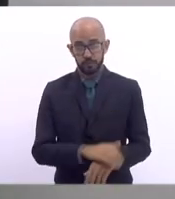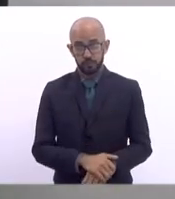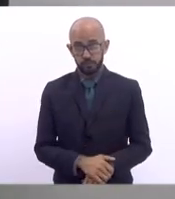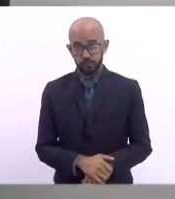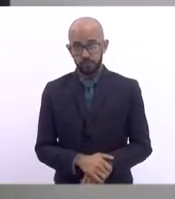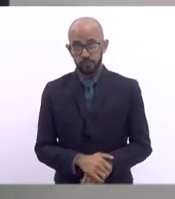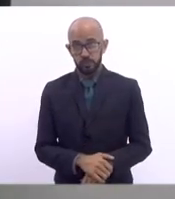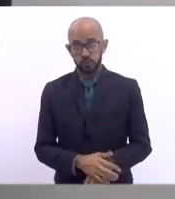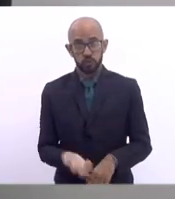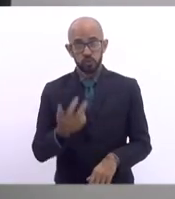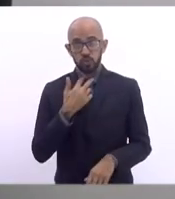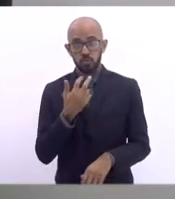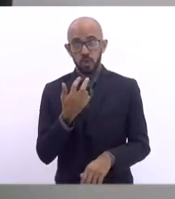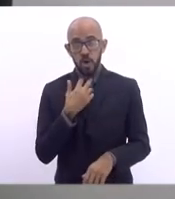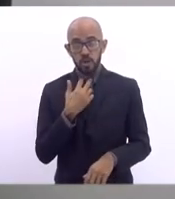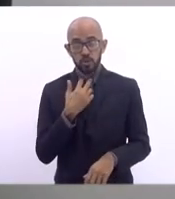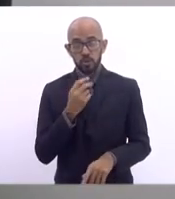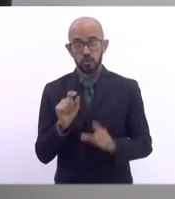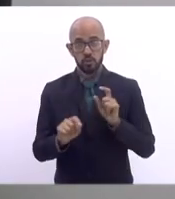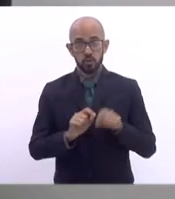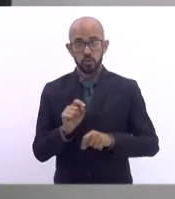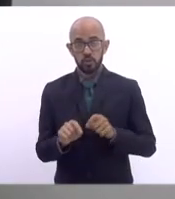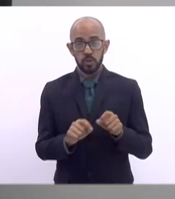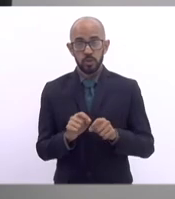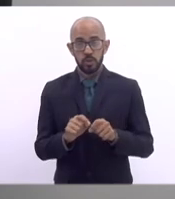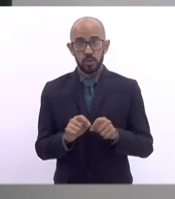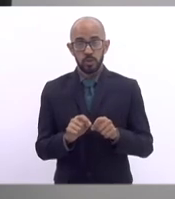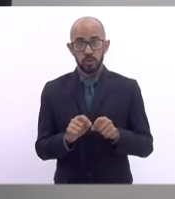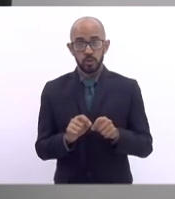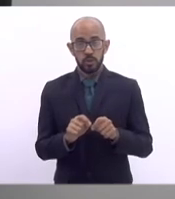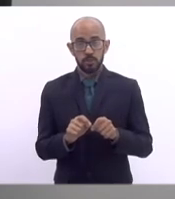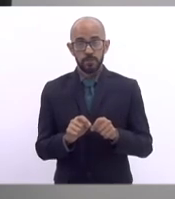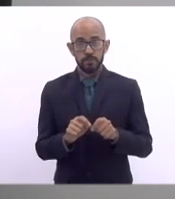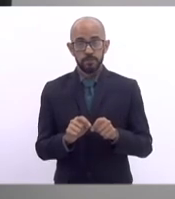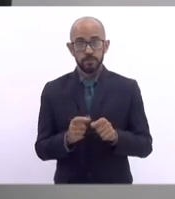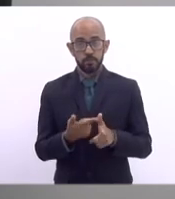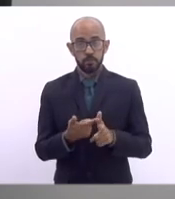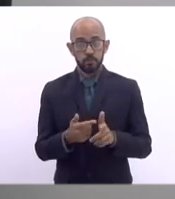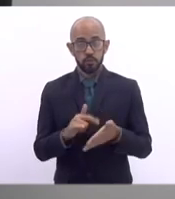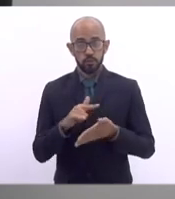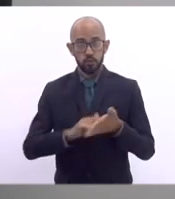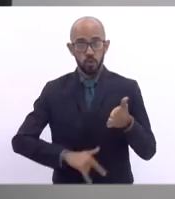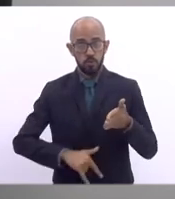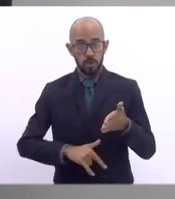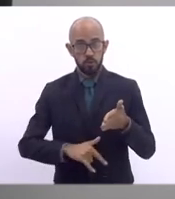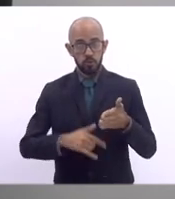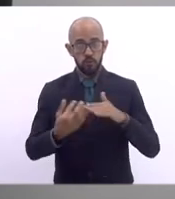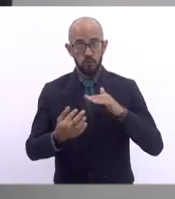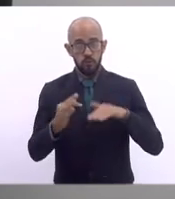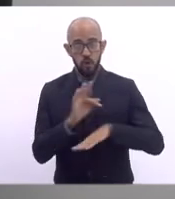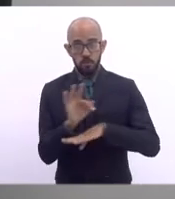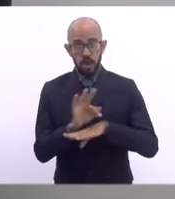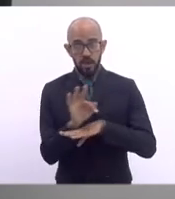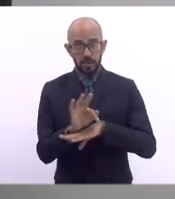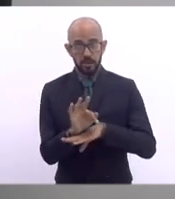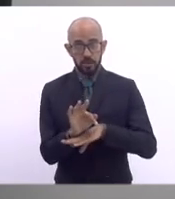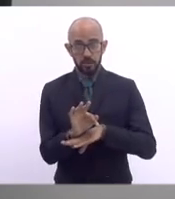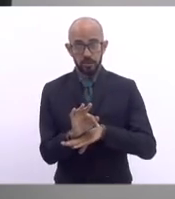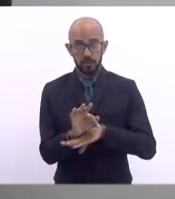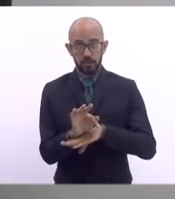essas coisas não podem ficar sua ponto de vista de documentos formais que aquilo